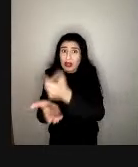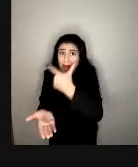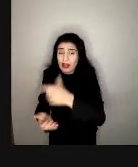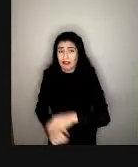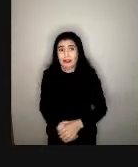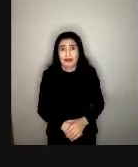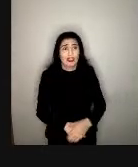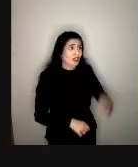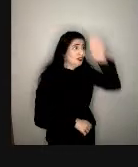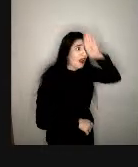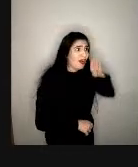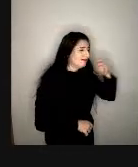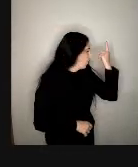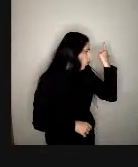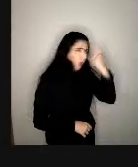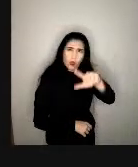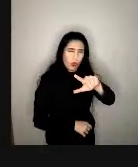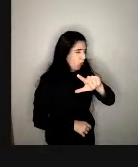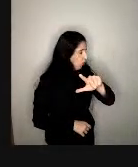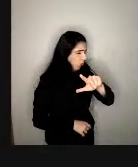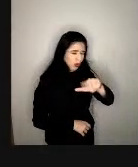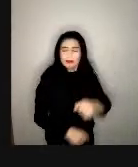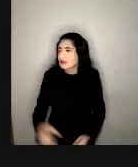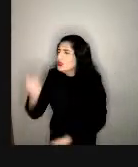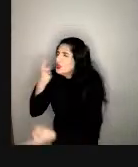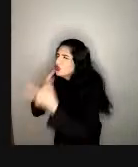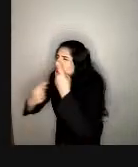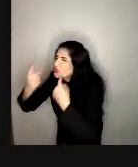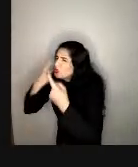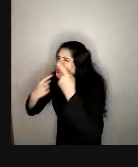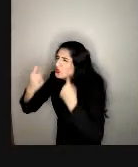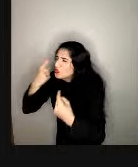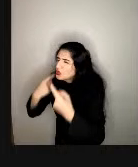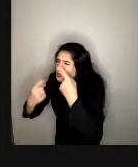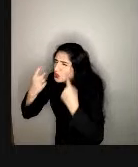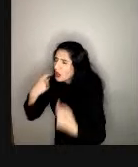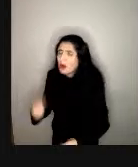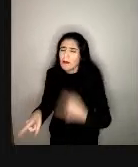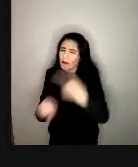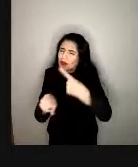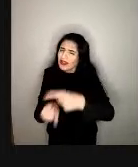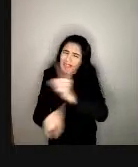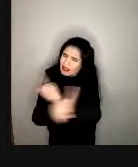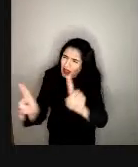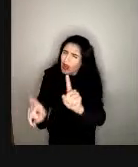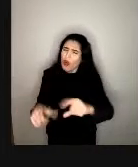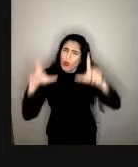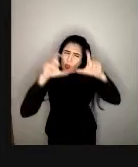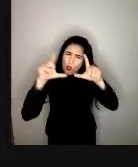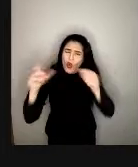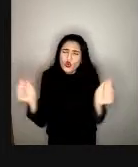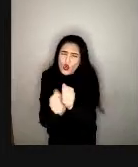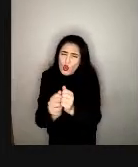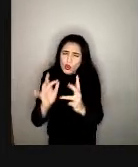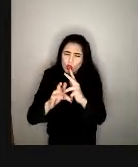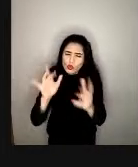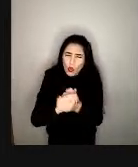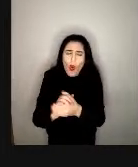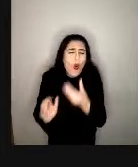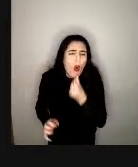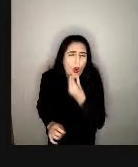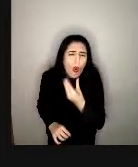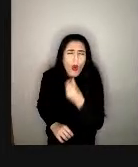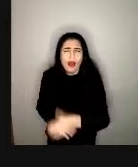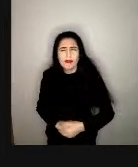que ela chorou da entrevista, que a gente perguntou, por que a gente não pode fotografar você na sua casa, junto com seu marido e tal? Aí ela falou,